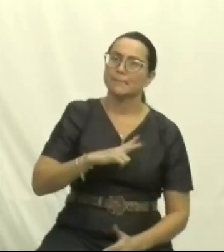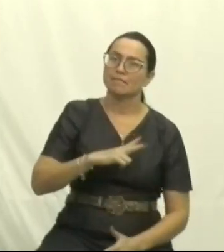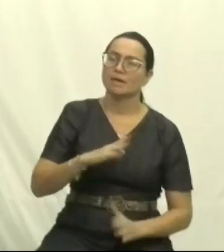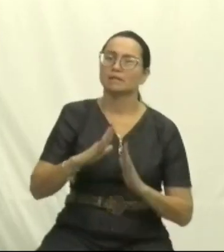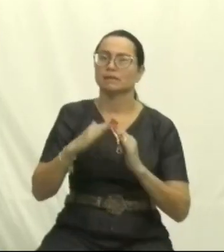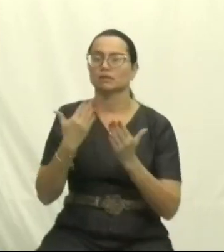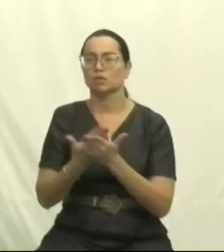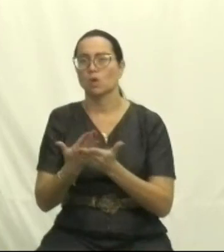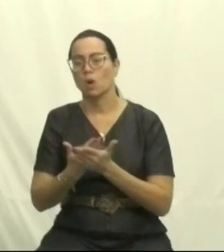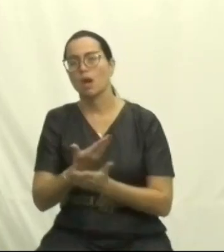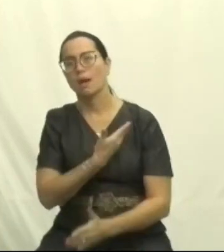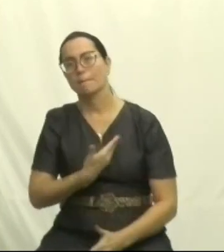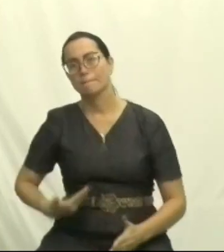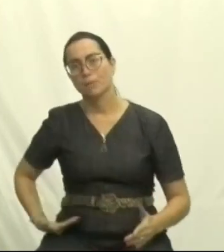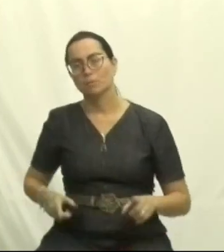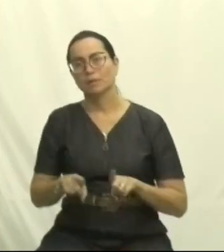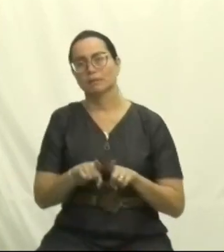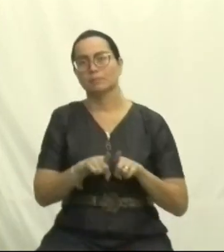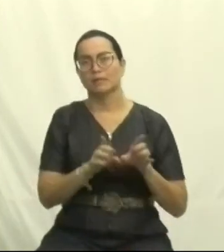pela legalidade e